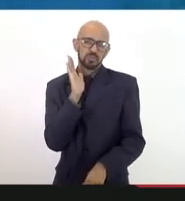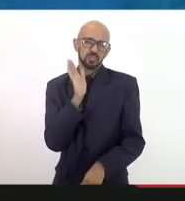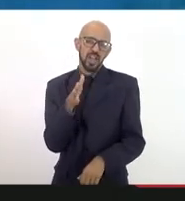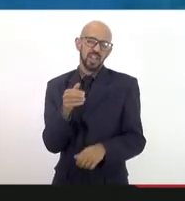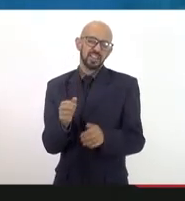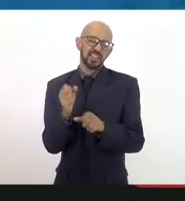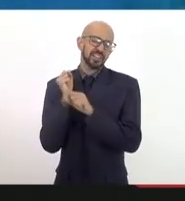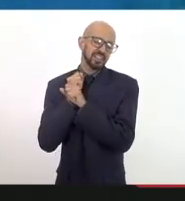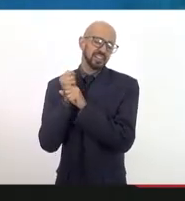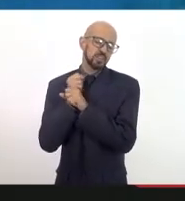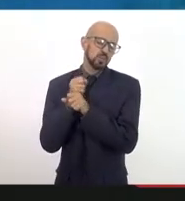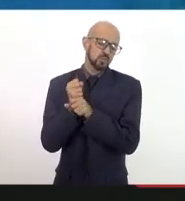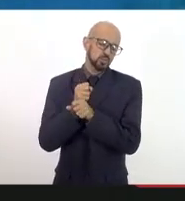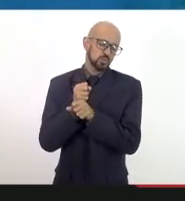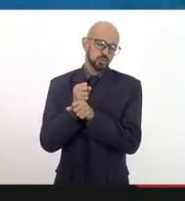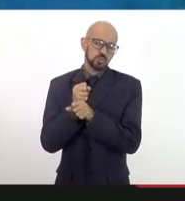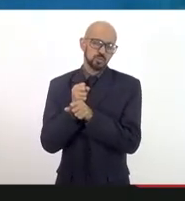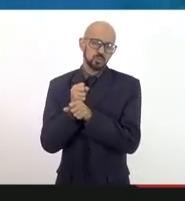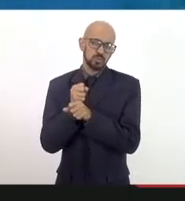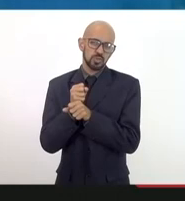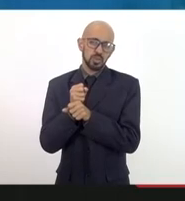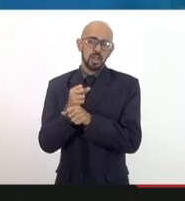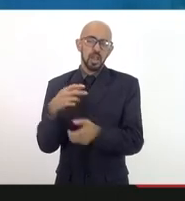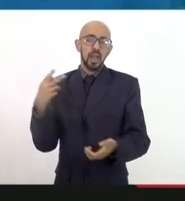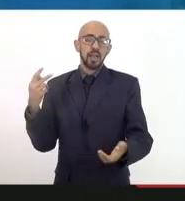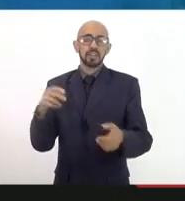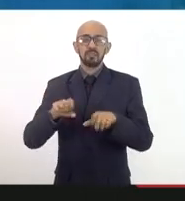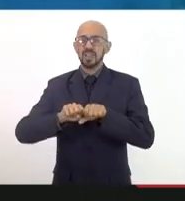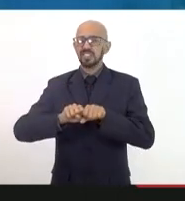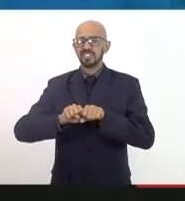ano passado, por exemplo, nós tivemos a destruição da atenção primária aqui da